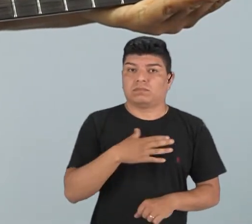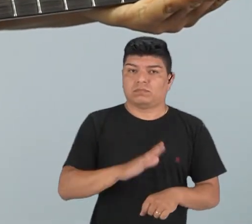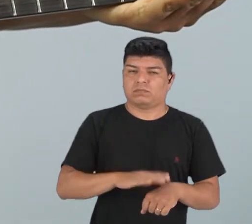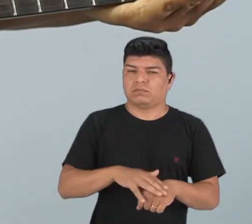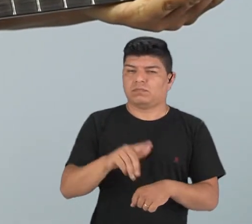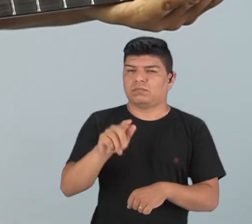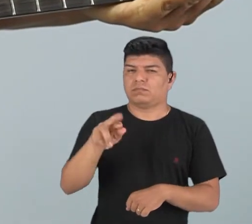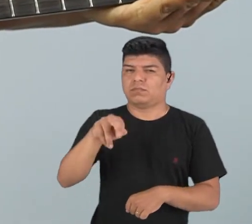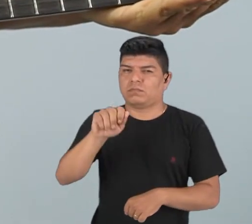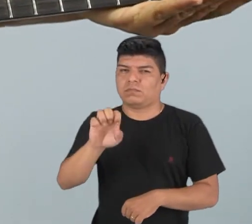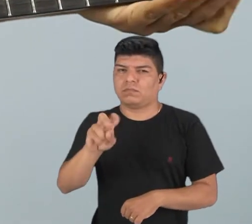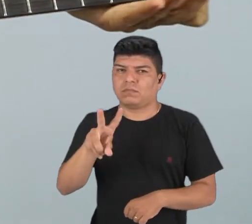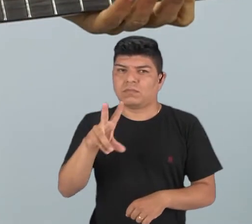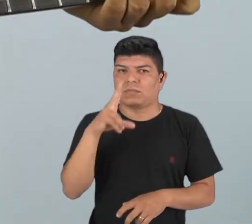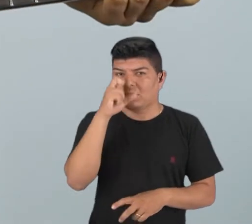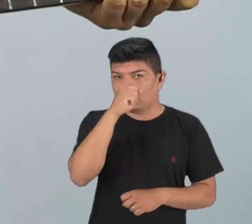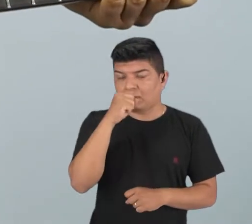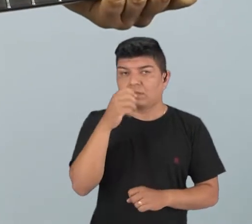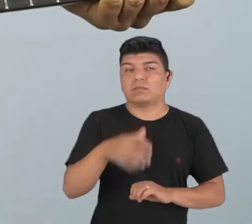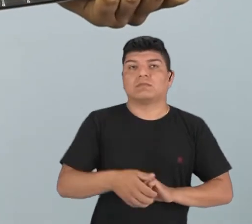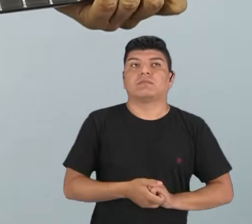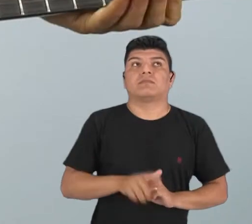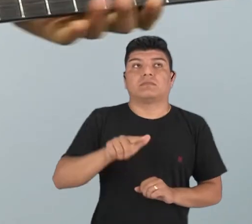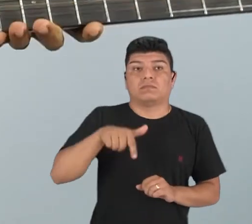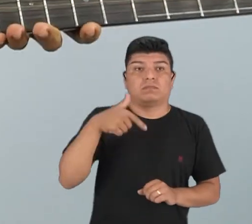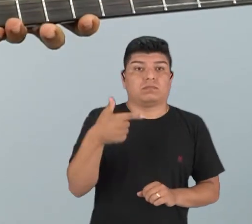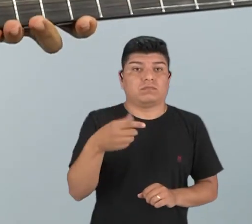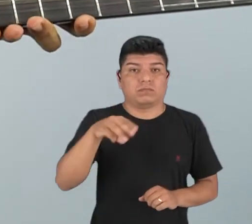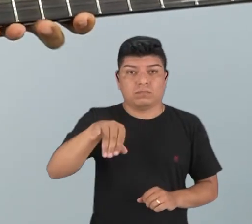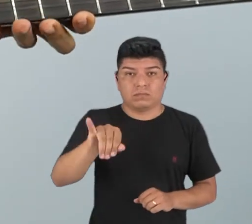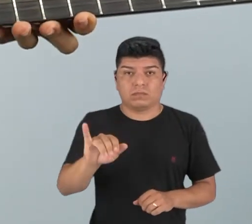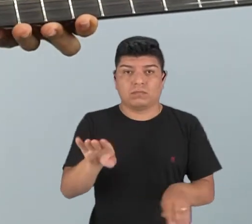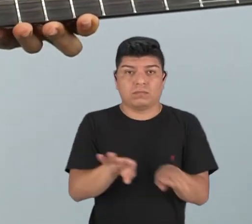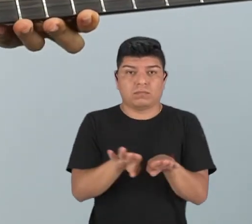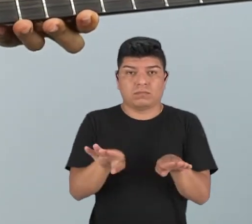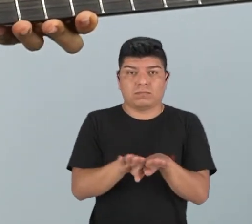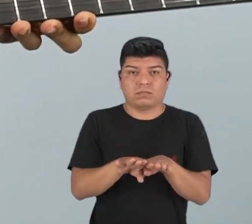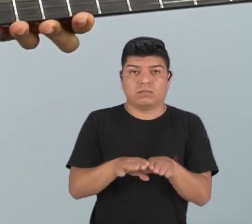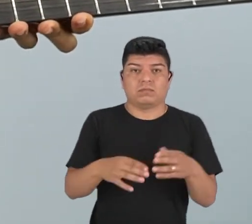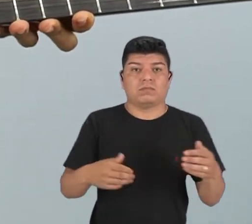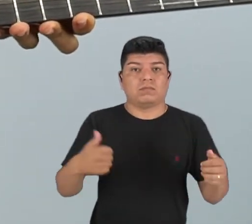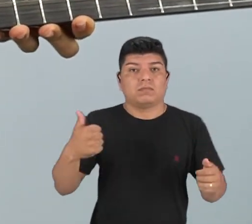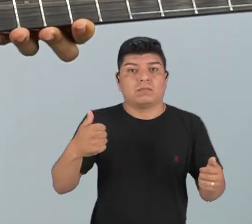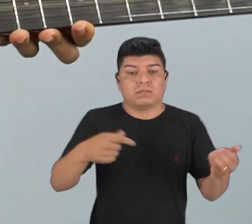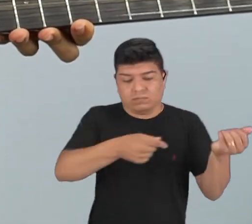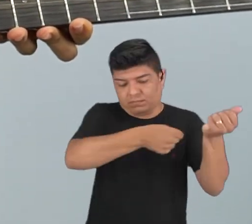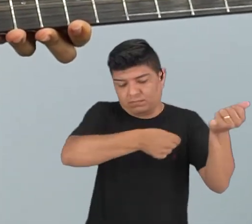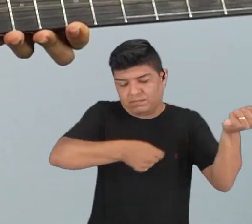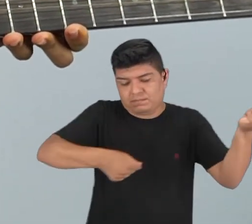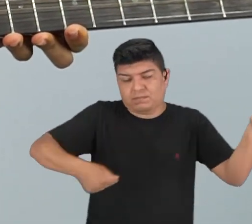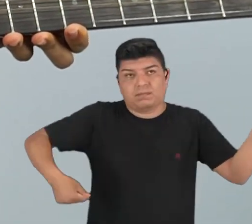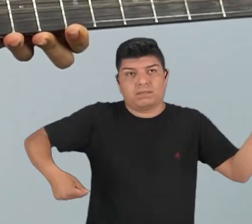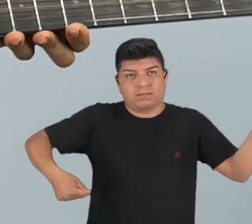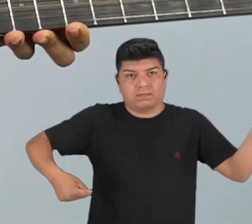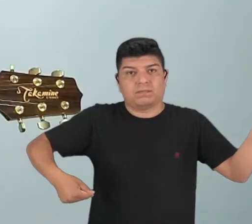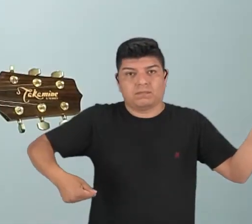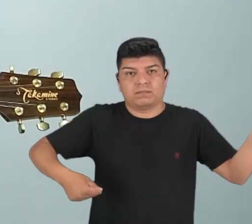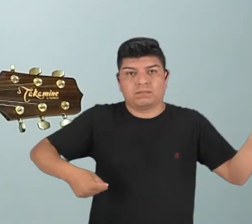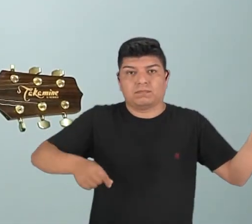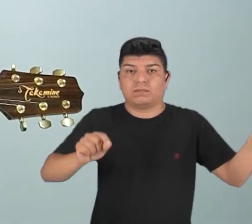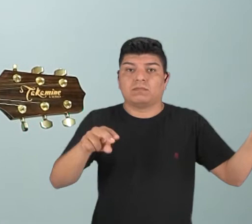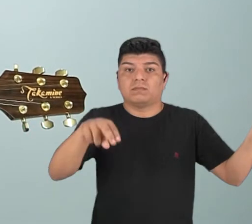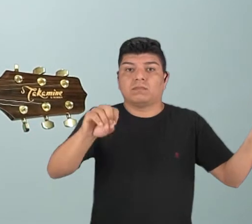grave, né? Mais grosso. E temos um outro Mi aqui, que é essa primeira corda aqui, que é, mesmo sendo a nota